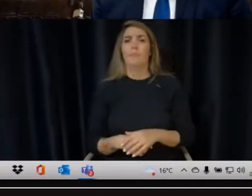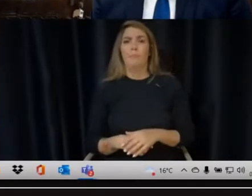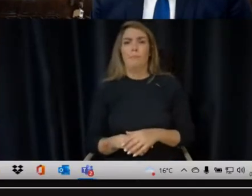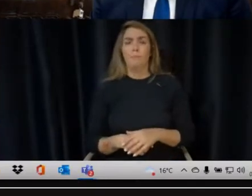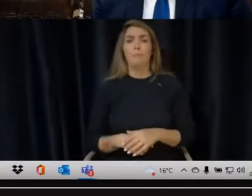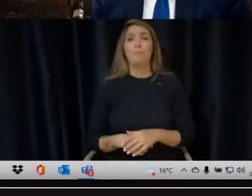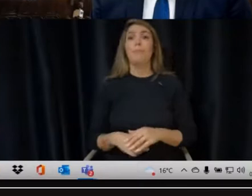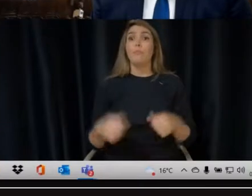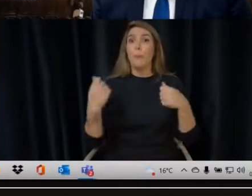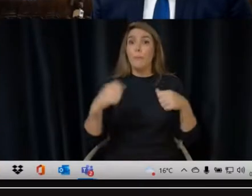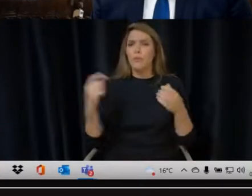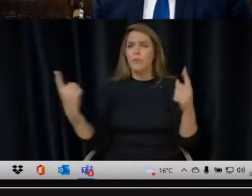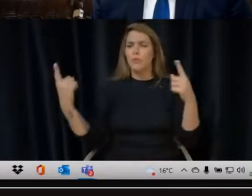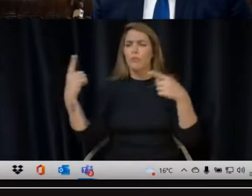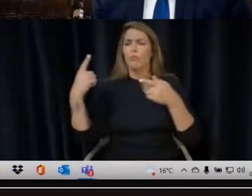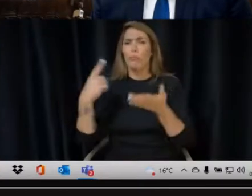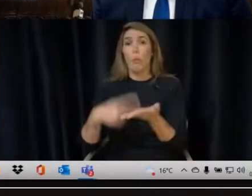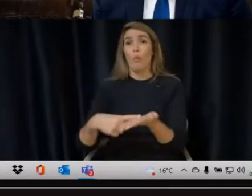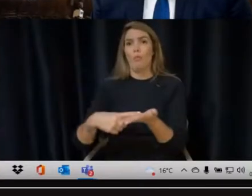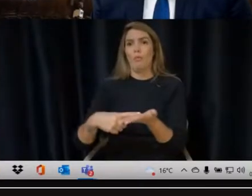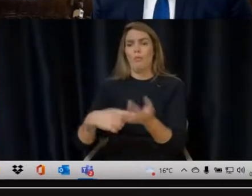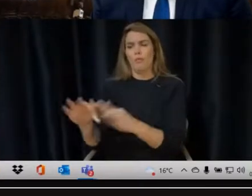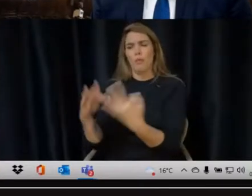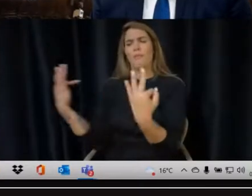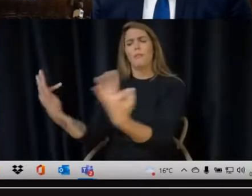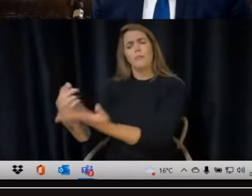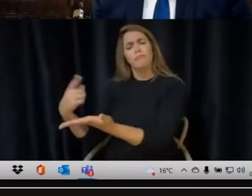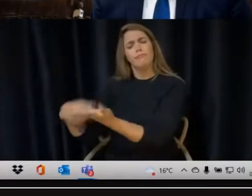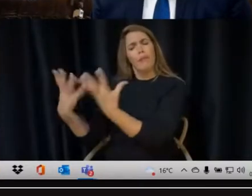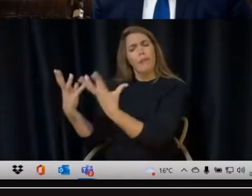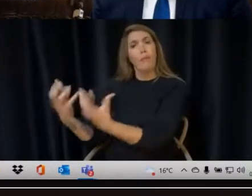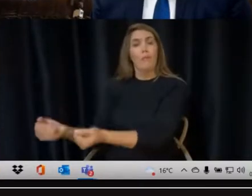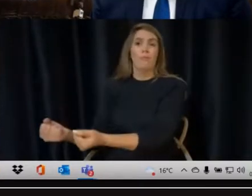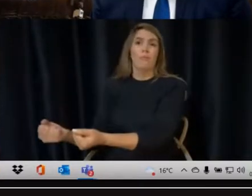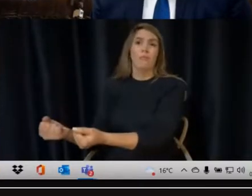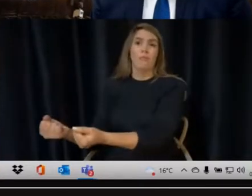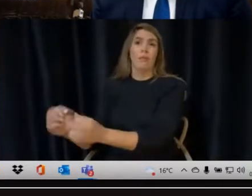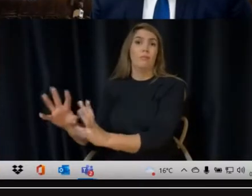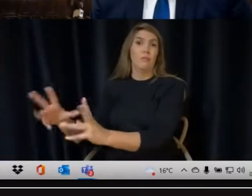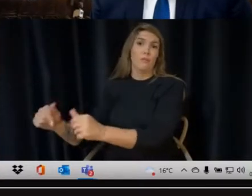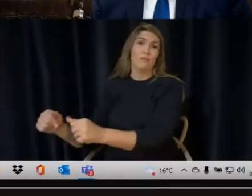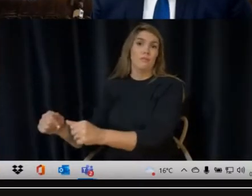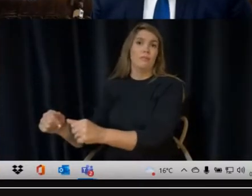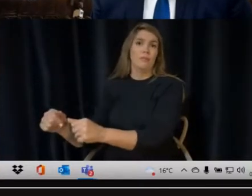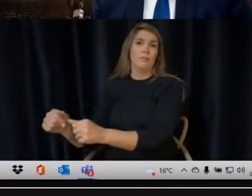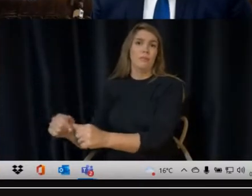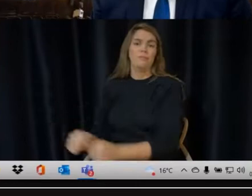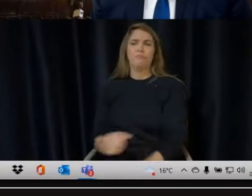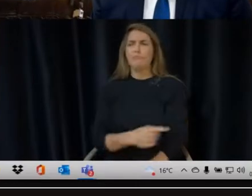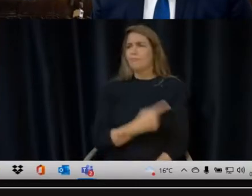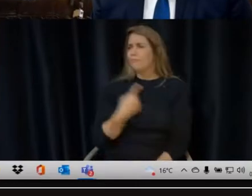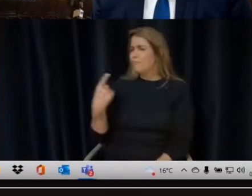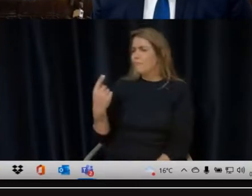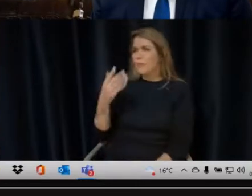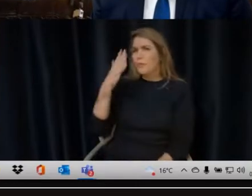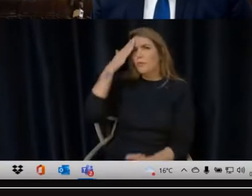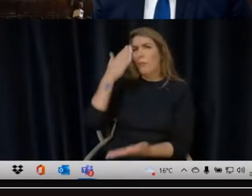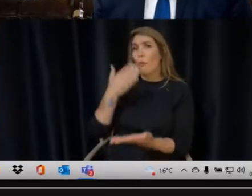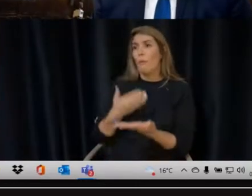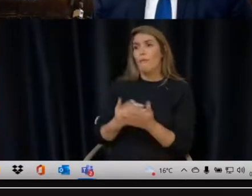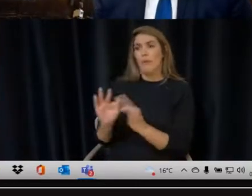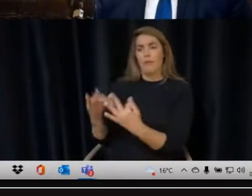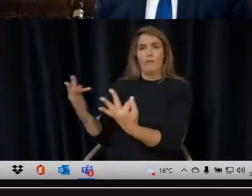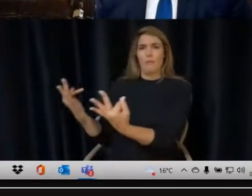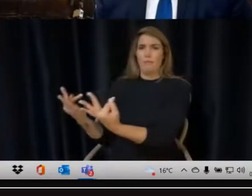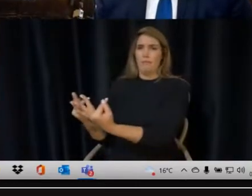família, pedir para que eles conversem e entrem num consenso, tá? Mas a gente sempre confia na família, a gente questiona a família, a gente questiona o hospital,